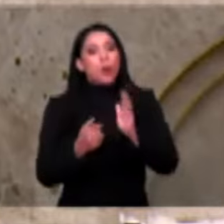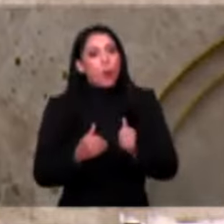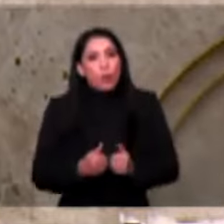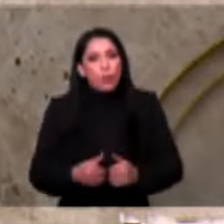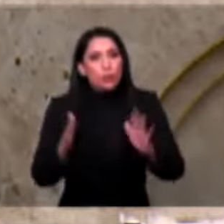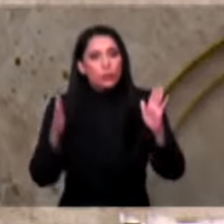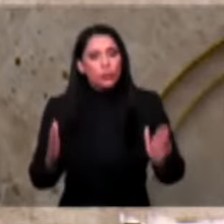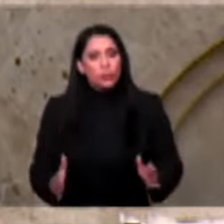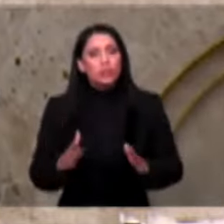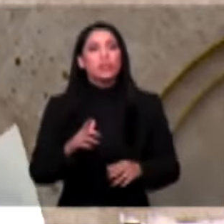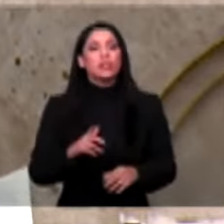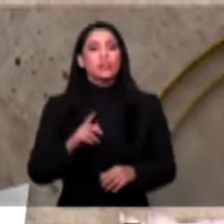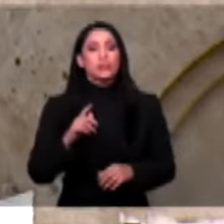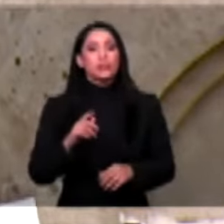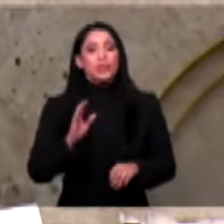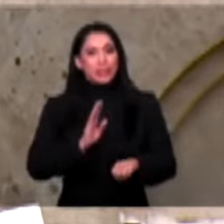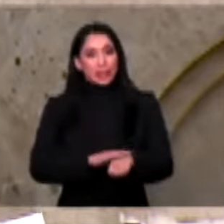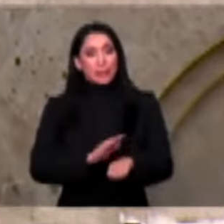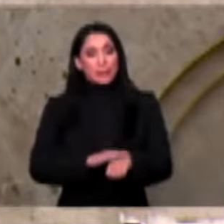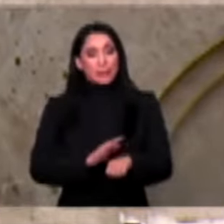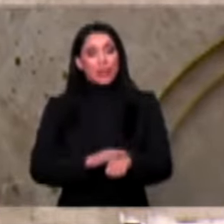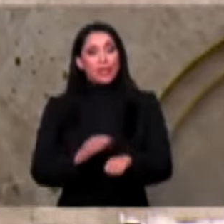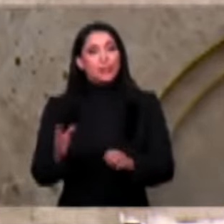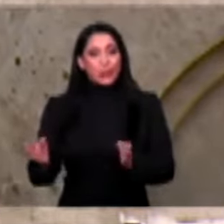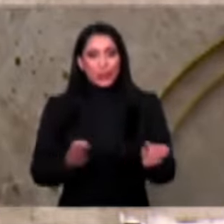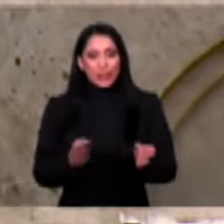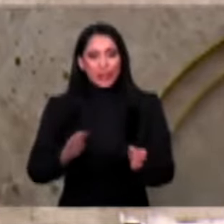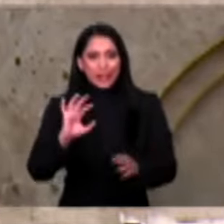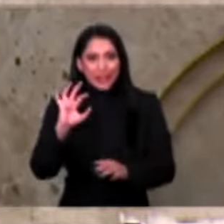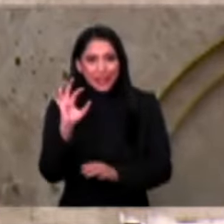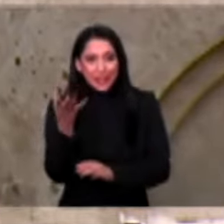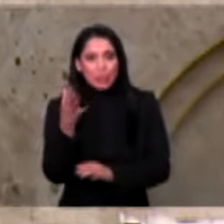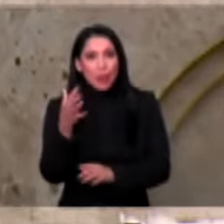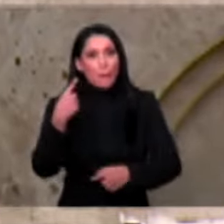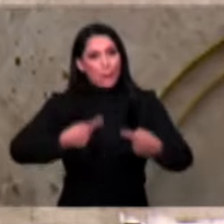da nossa primavera política.